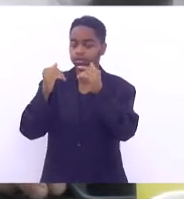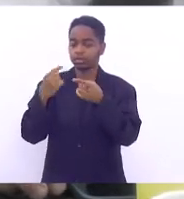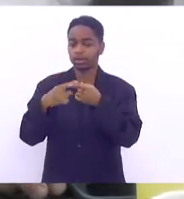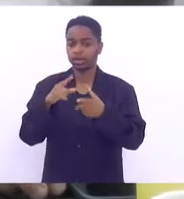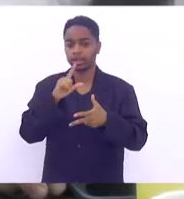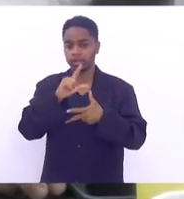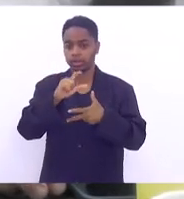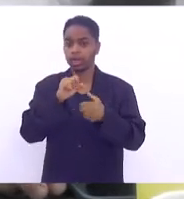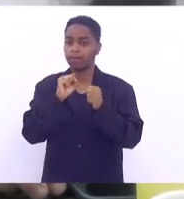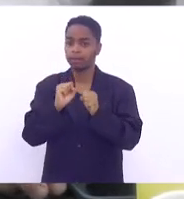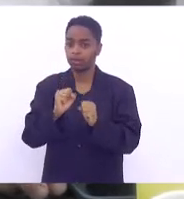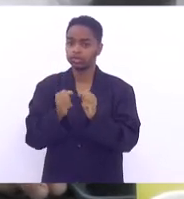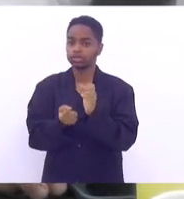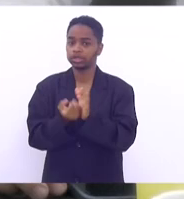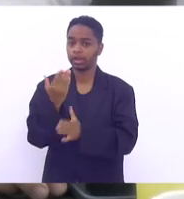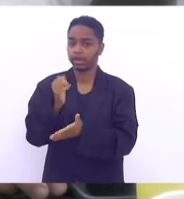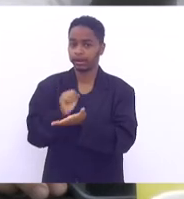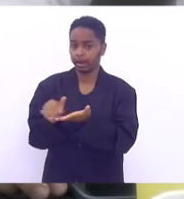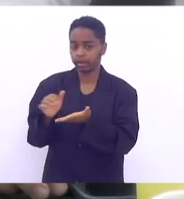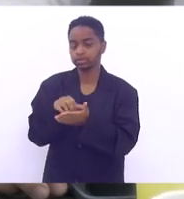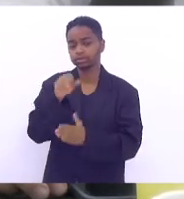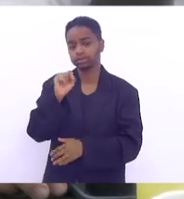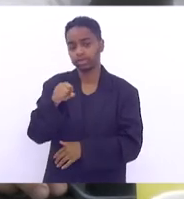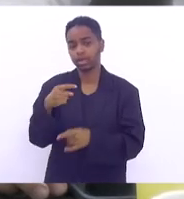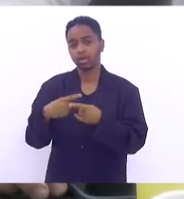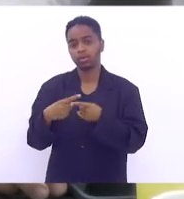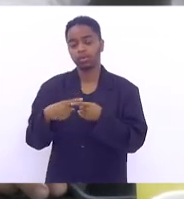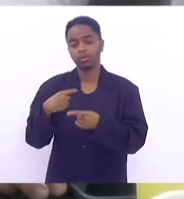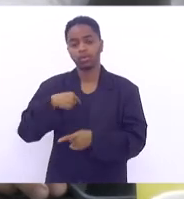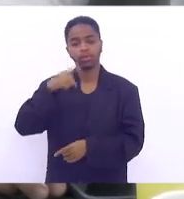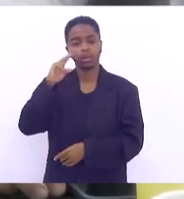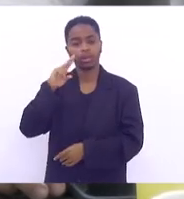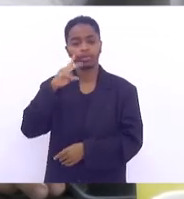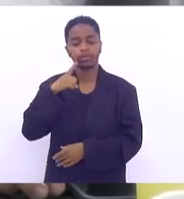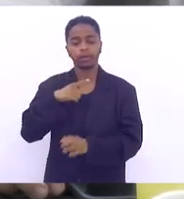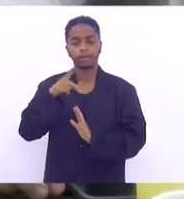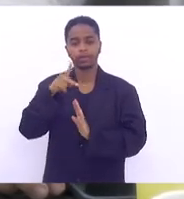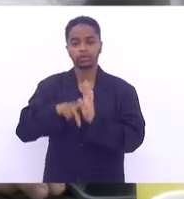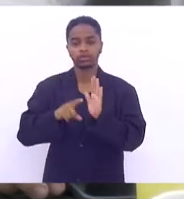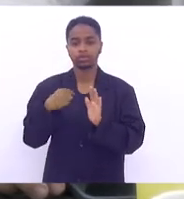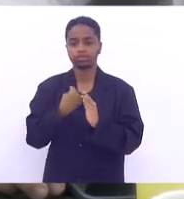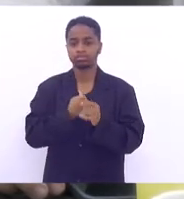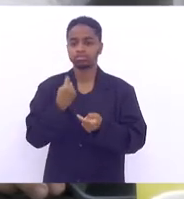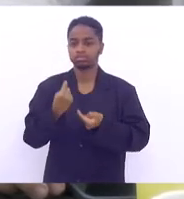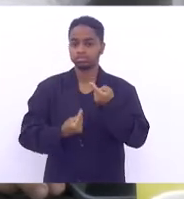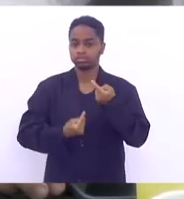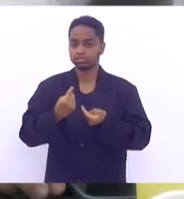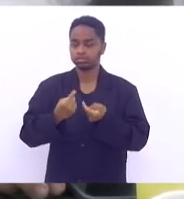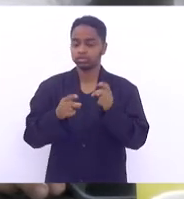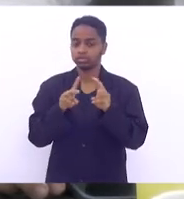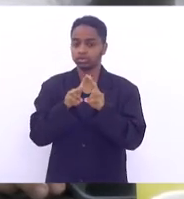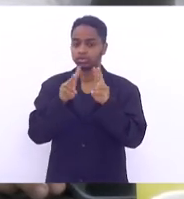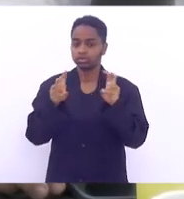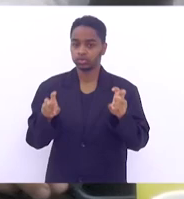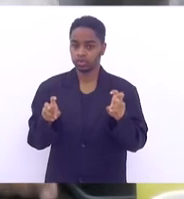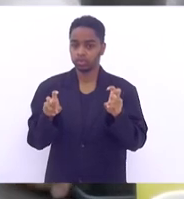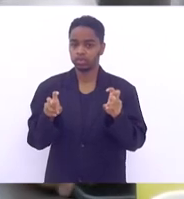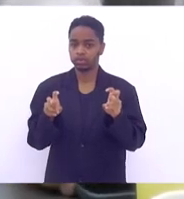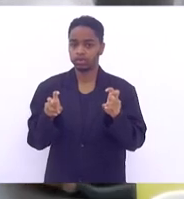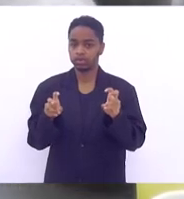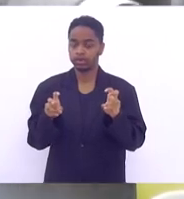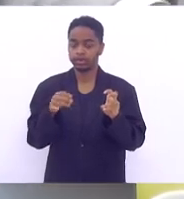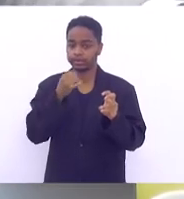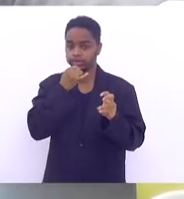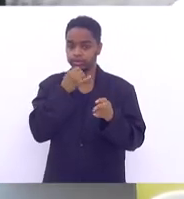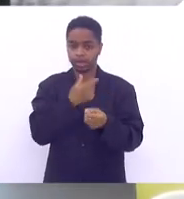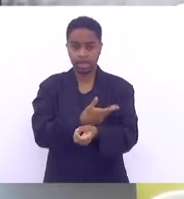sim criar despesas, é que eu até lembro de um projeto que nós discutimos na questão da inserção no exame de